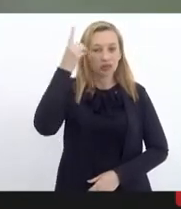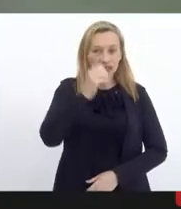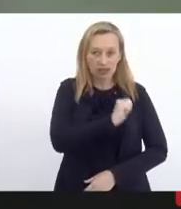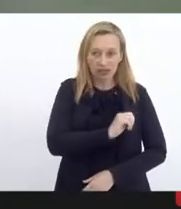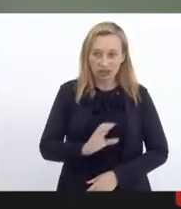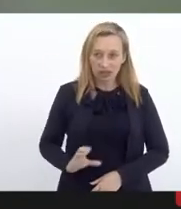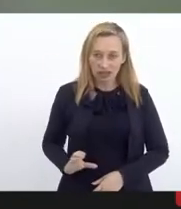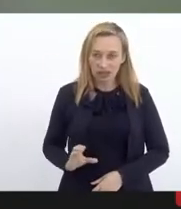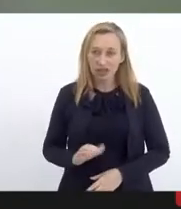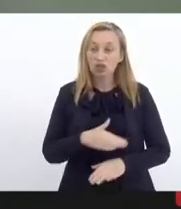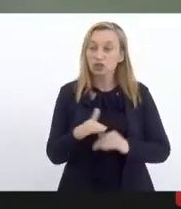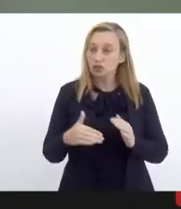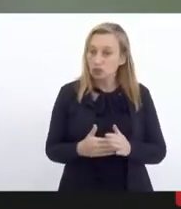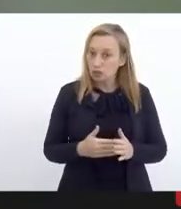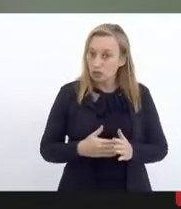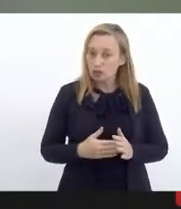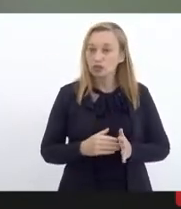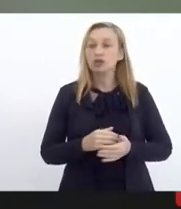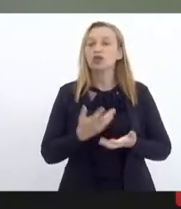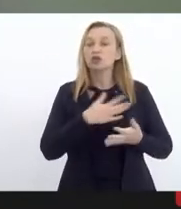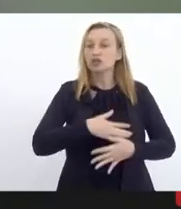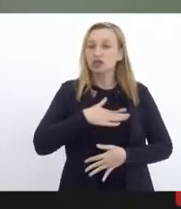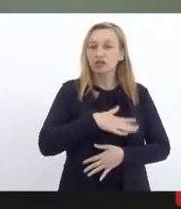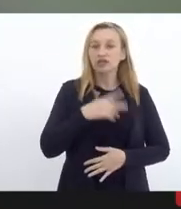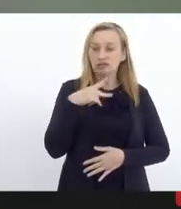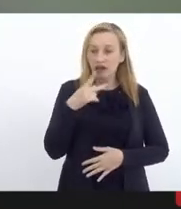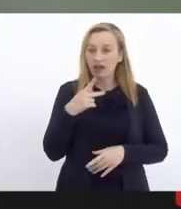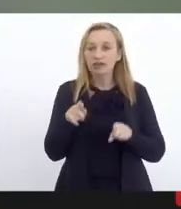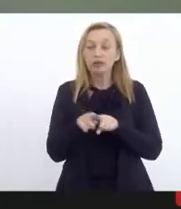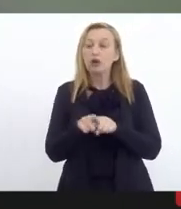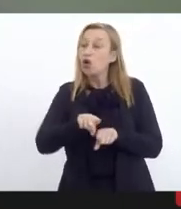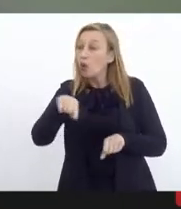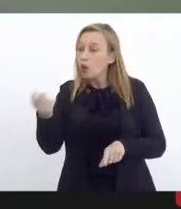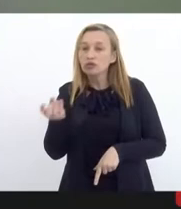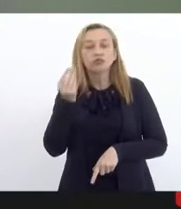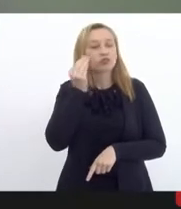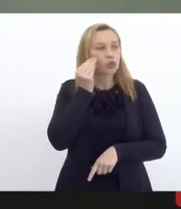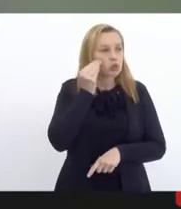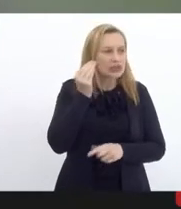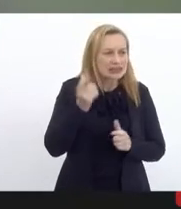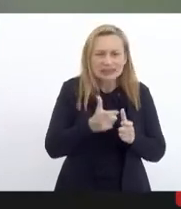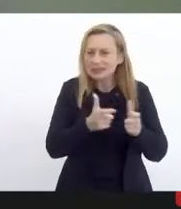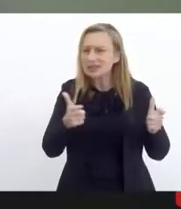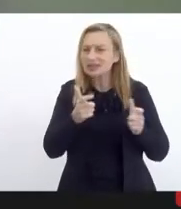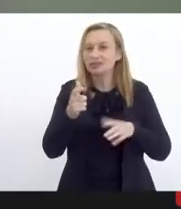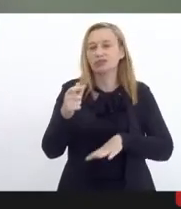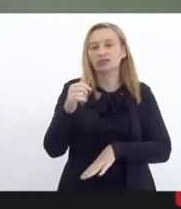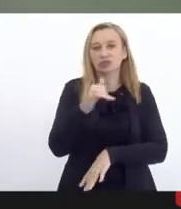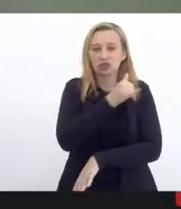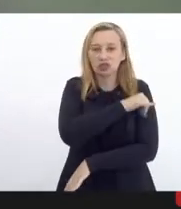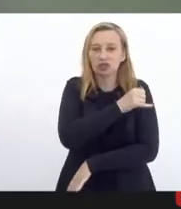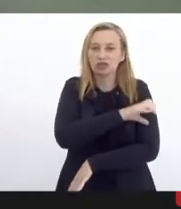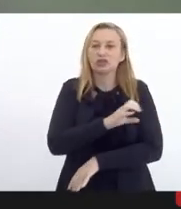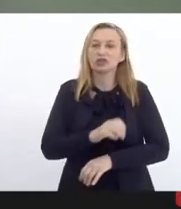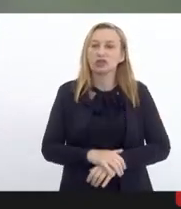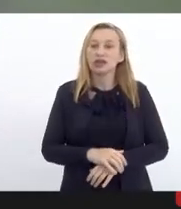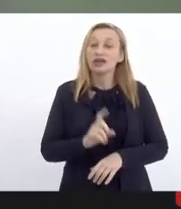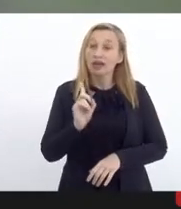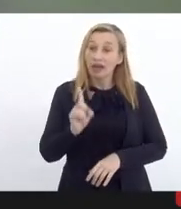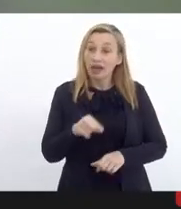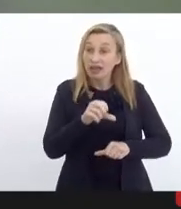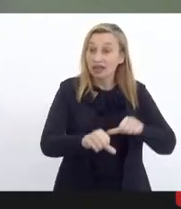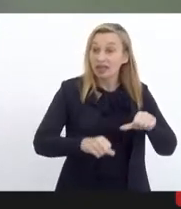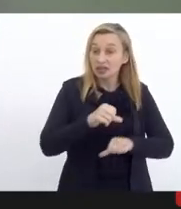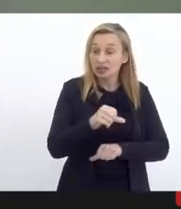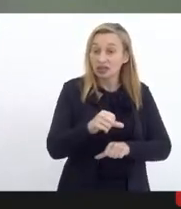e presentes, eu gostaria de dizer também que há uma outra janela de oportunidade importantíssima para o Rio de Janeiro, que é se transformar